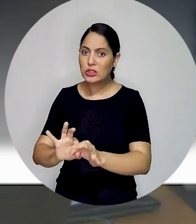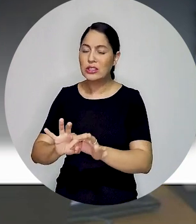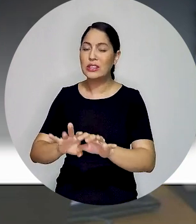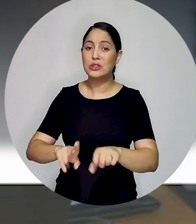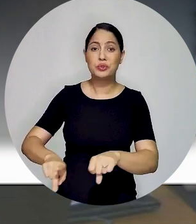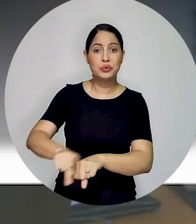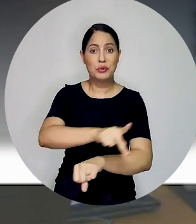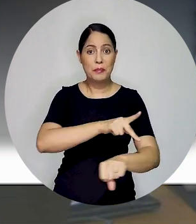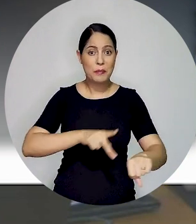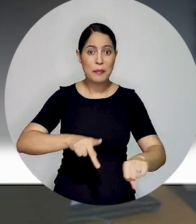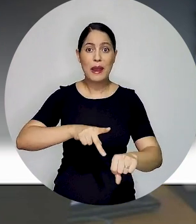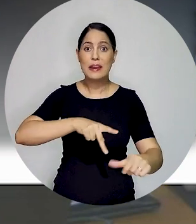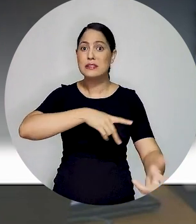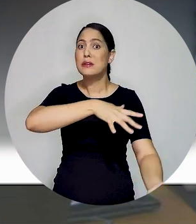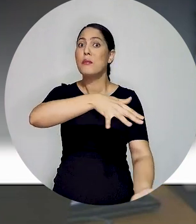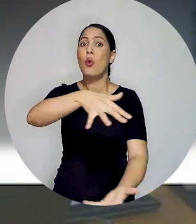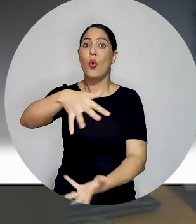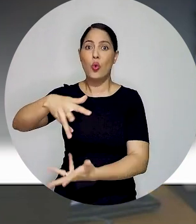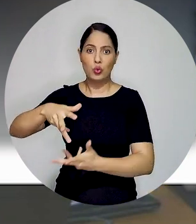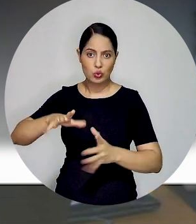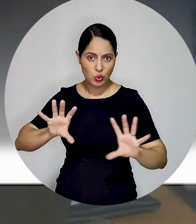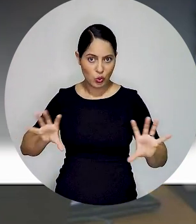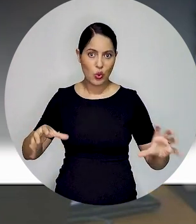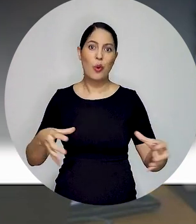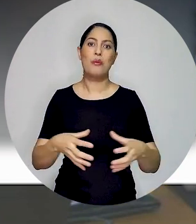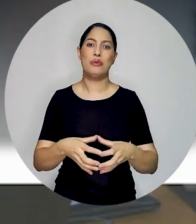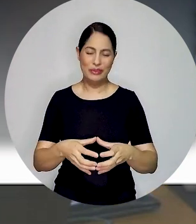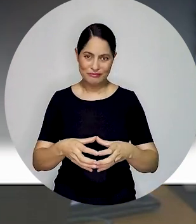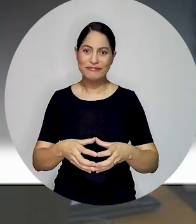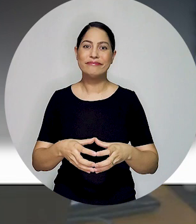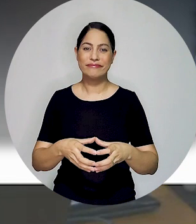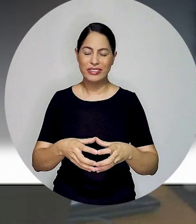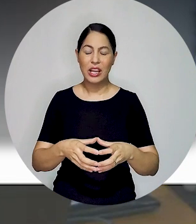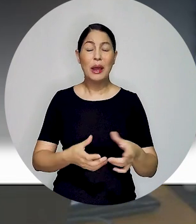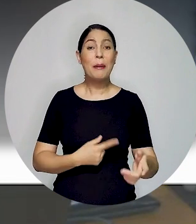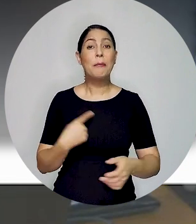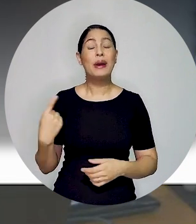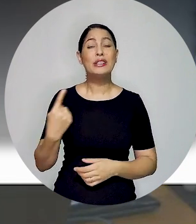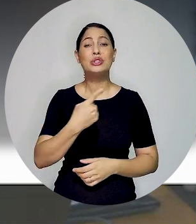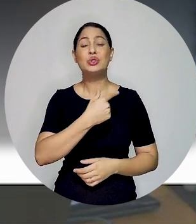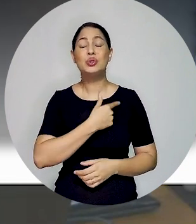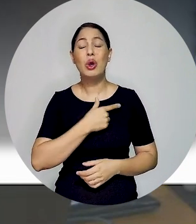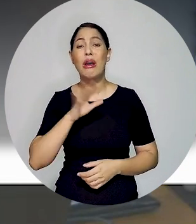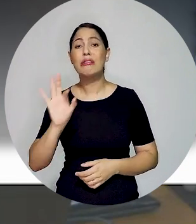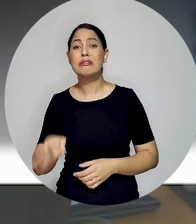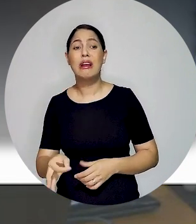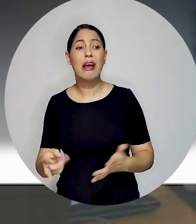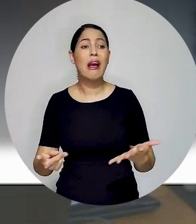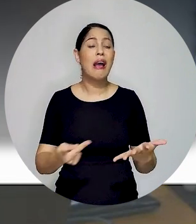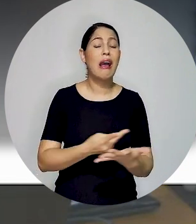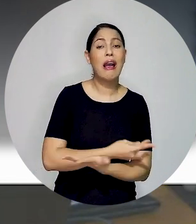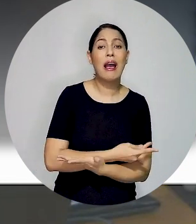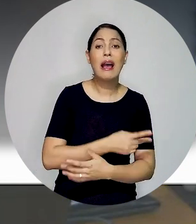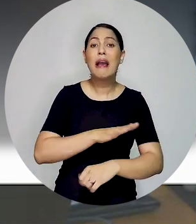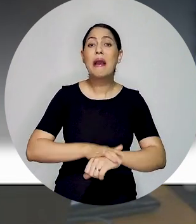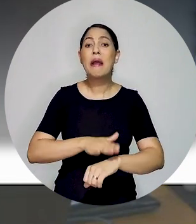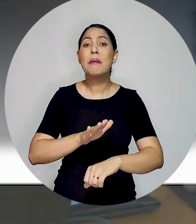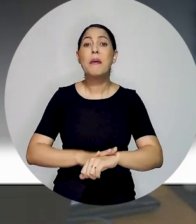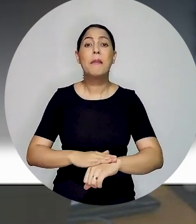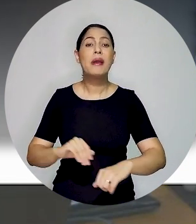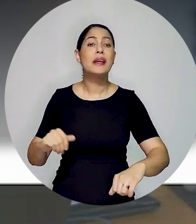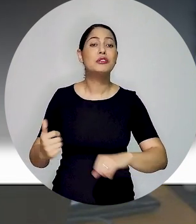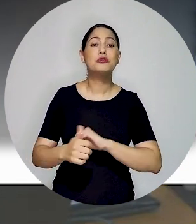dor enquanto participantes de um corpo coletivo, até com as nossas